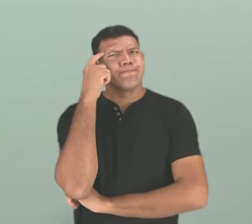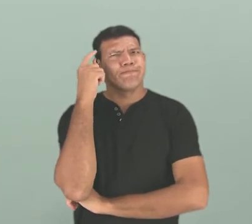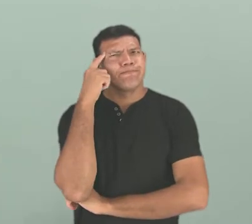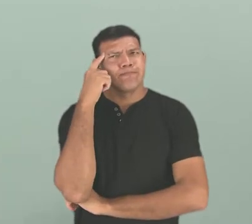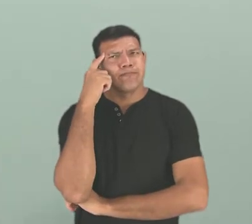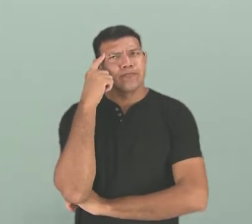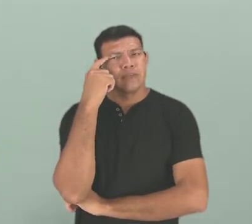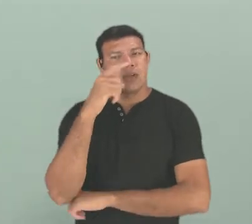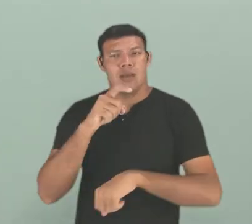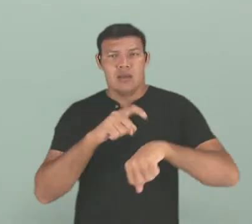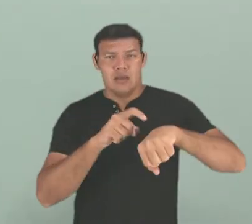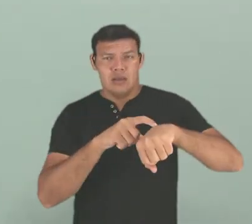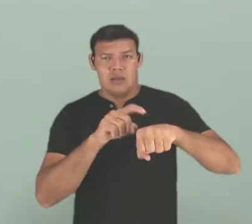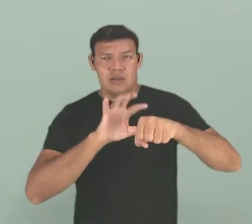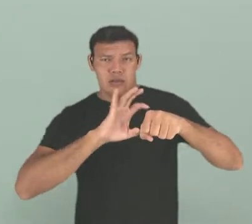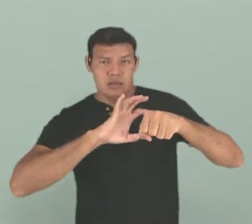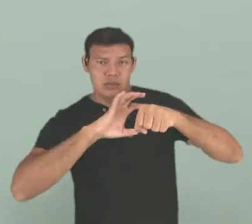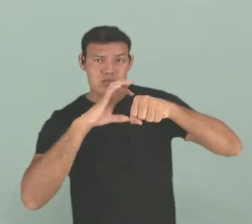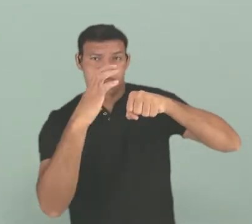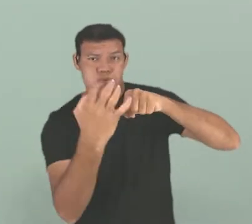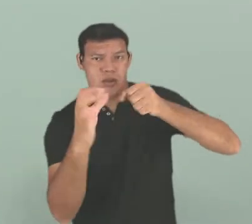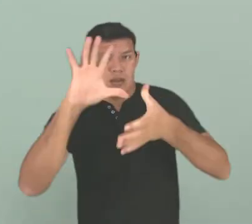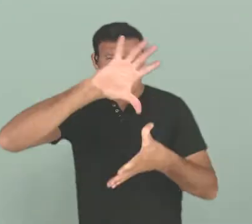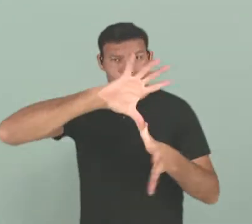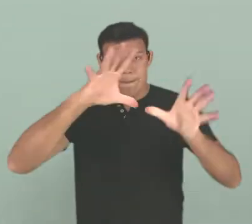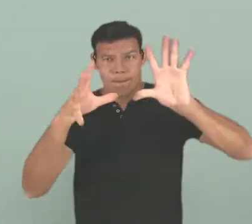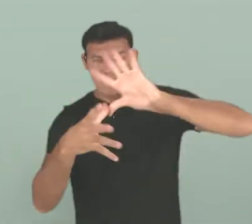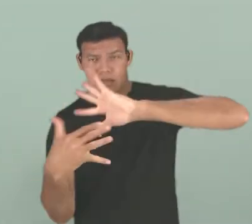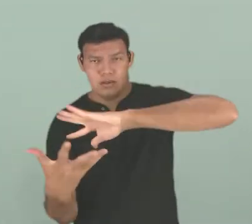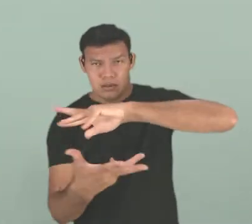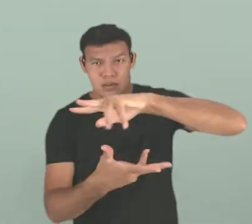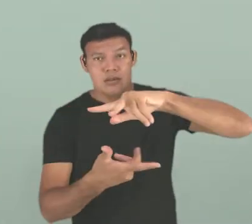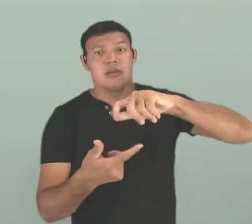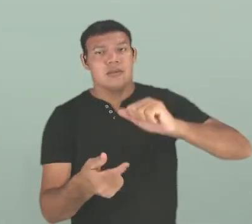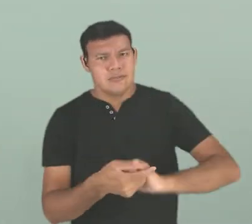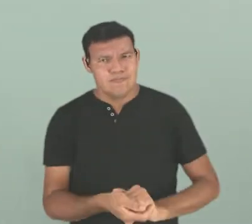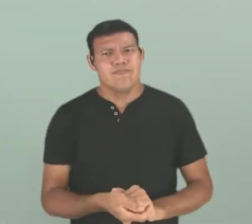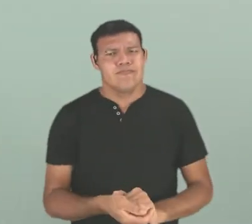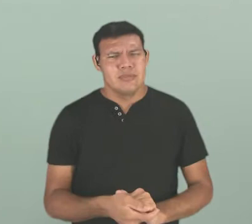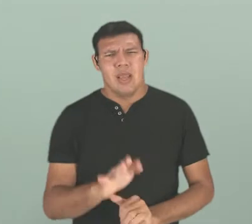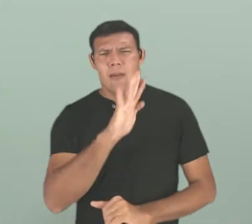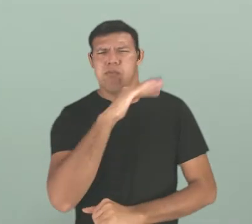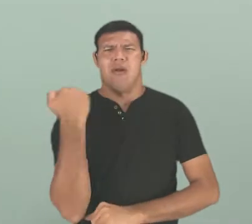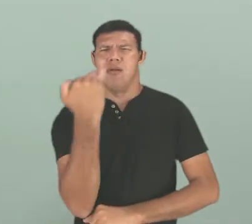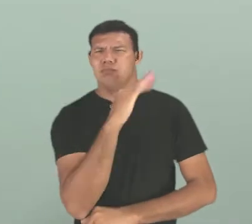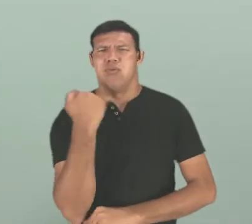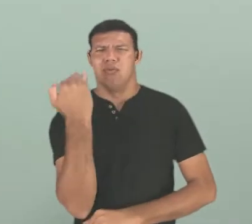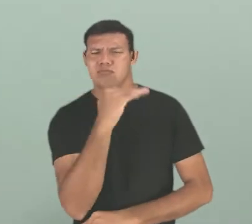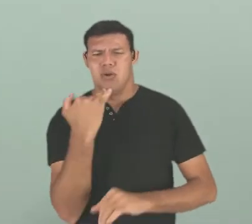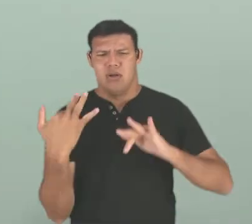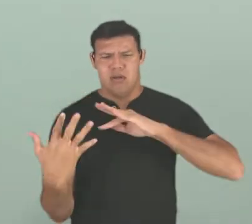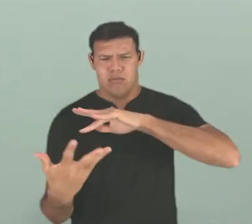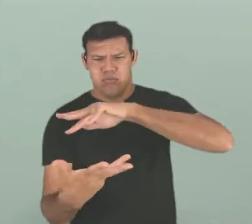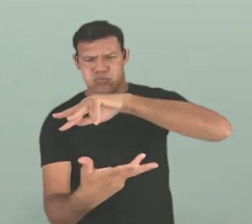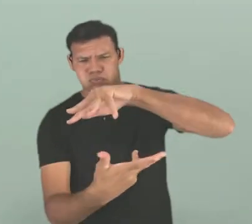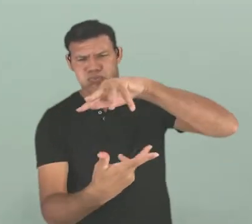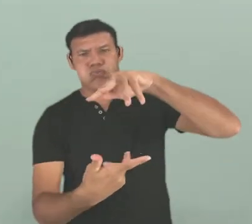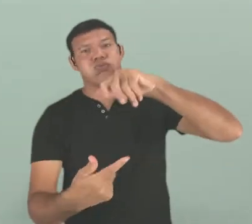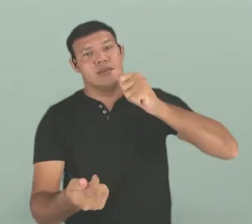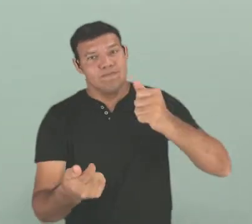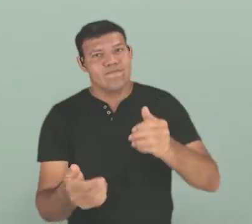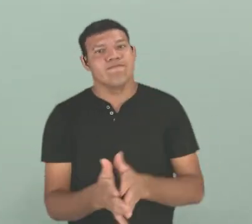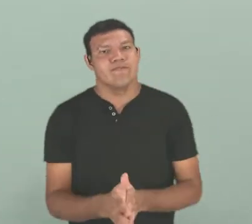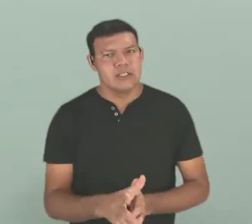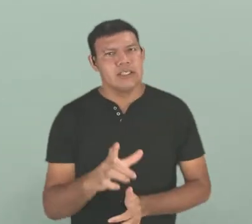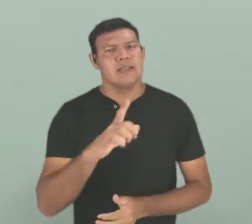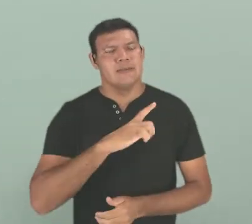da Covid agora, a pandemia, certamente morreram muitas pessoas a nível de mundo. Então, houve sim